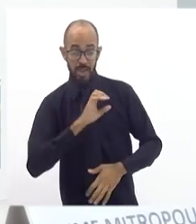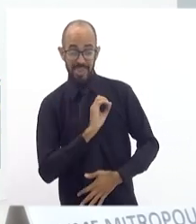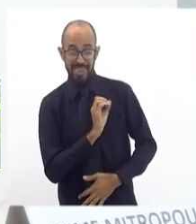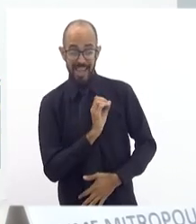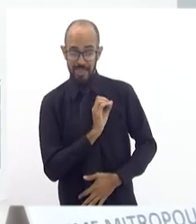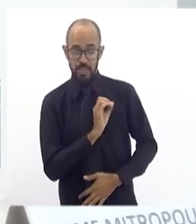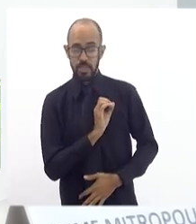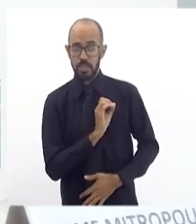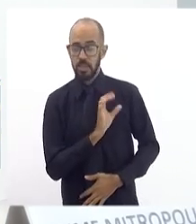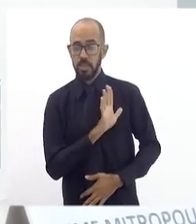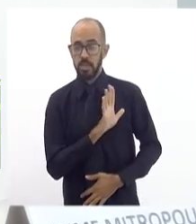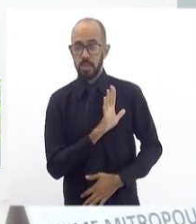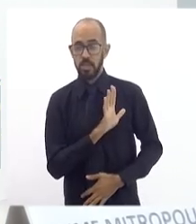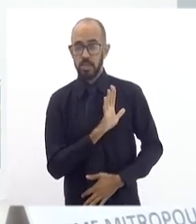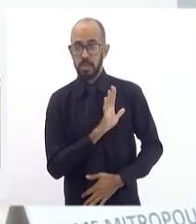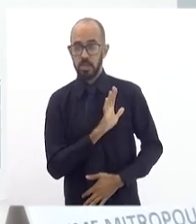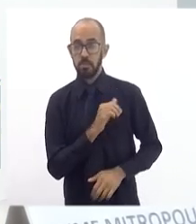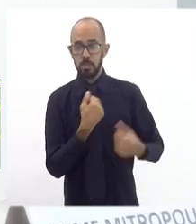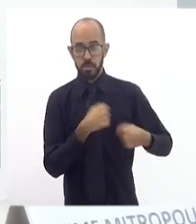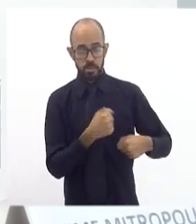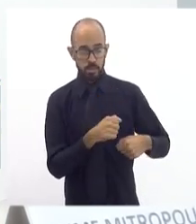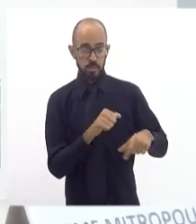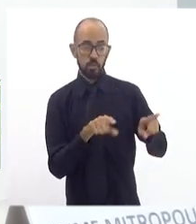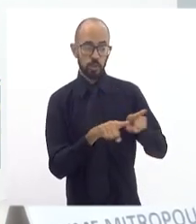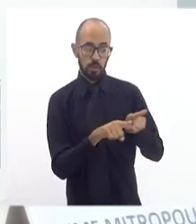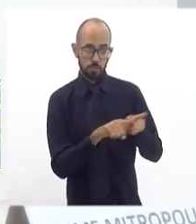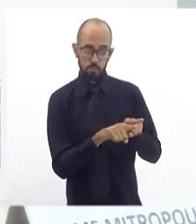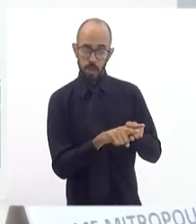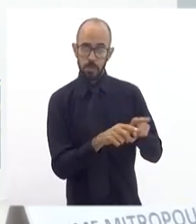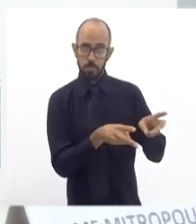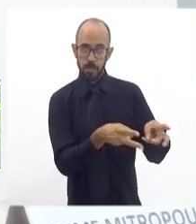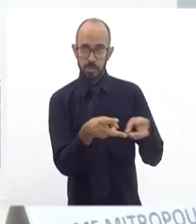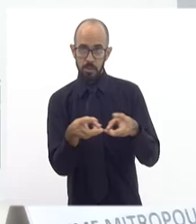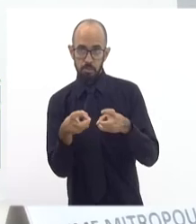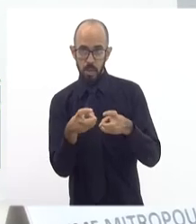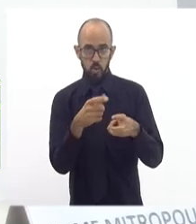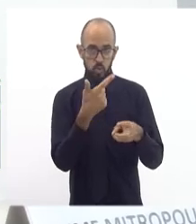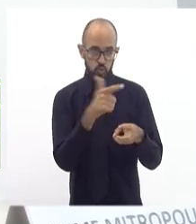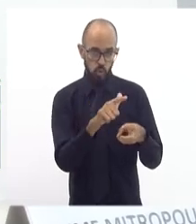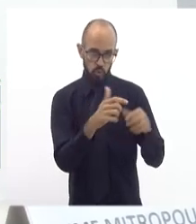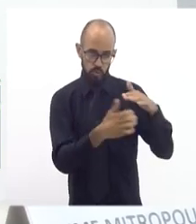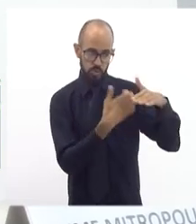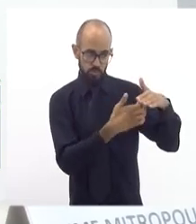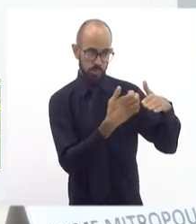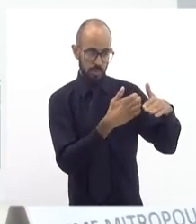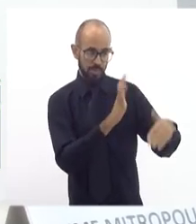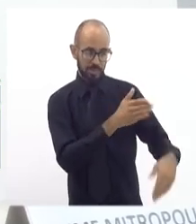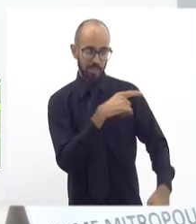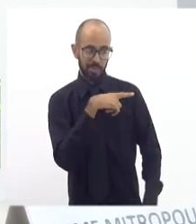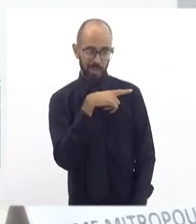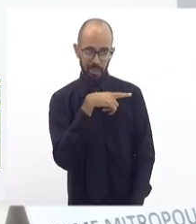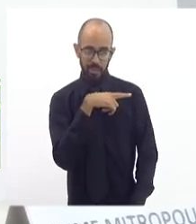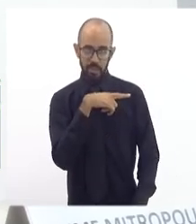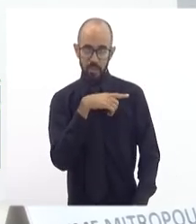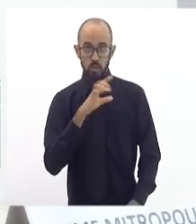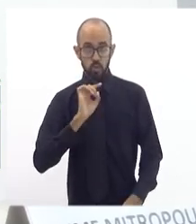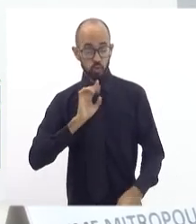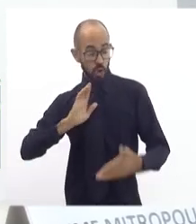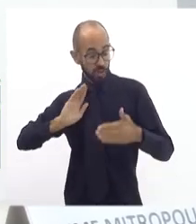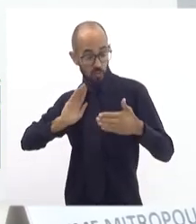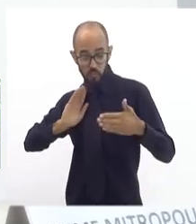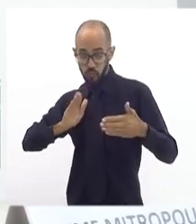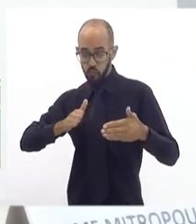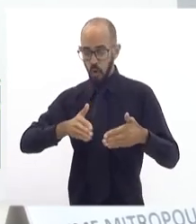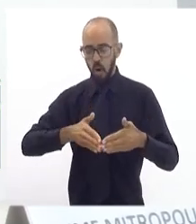ainda que esses estudos devem levar em consideração dos outros empreendimentos já existem Eu apenas Ok